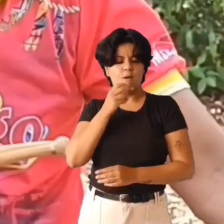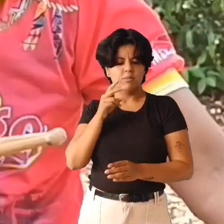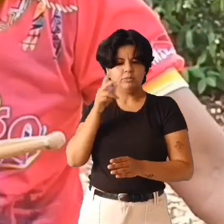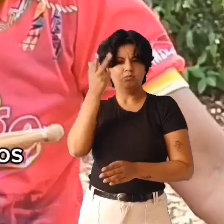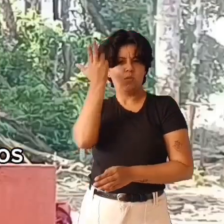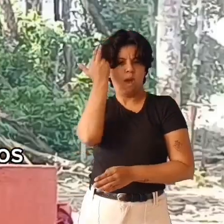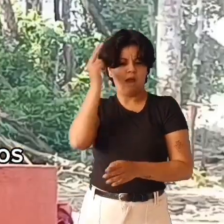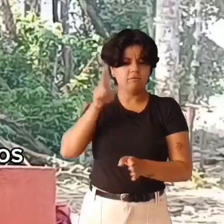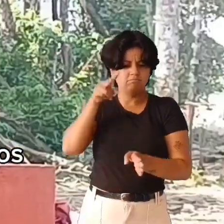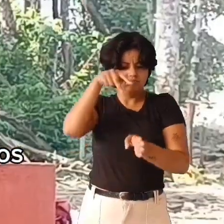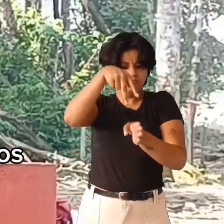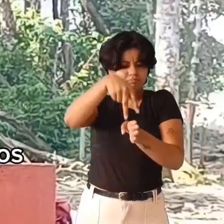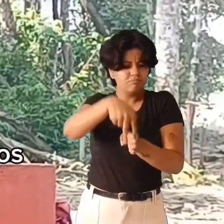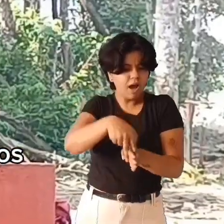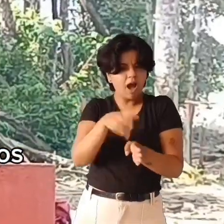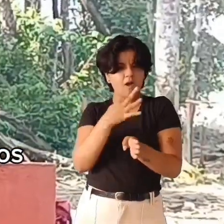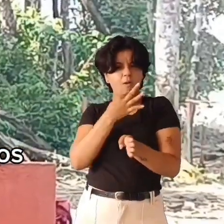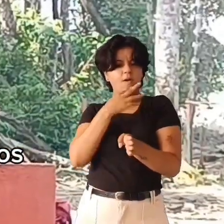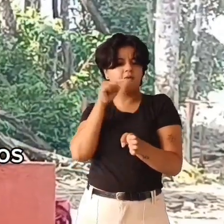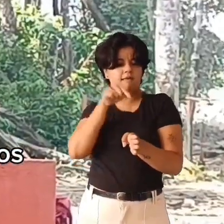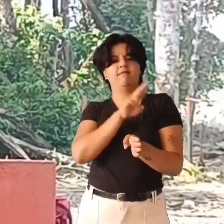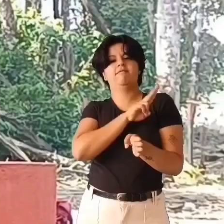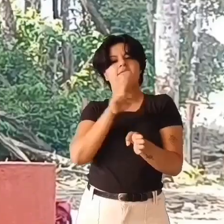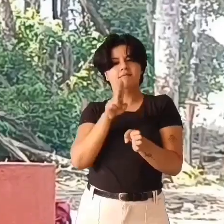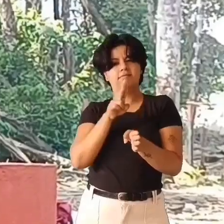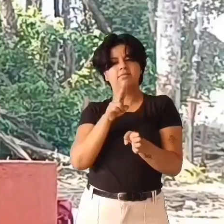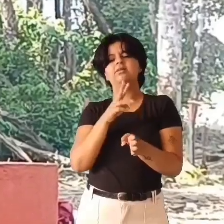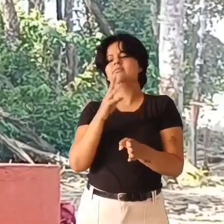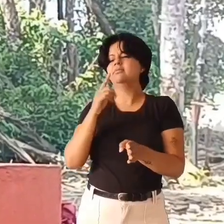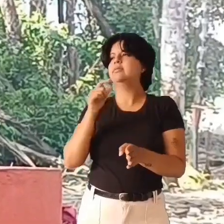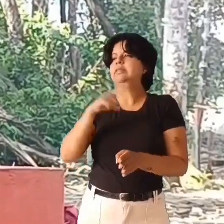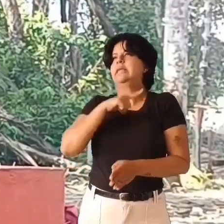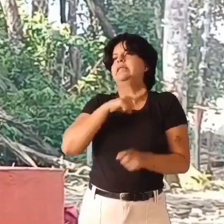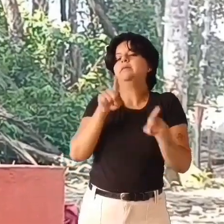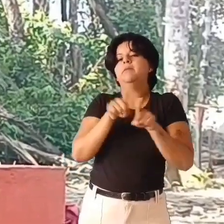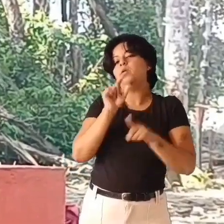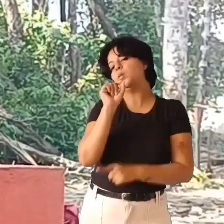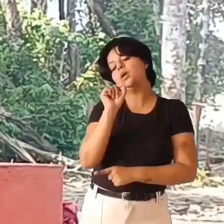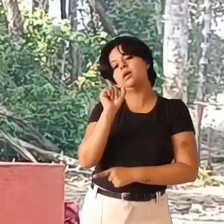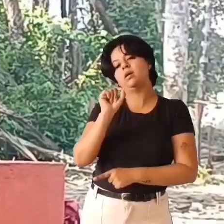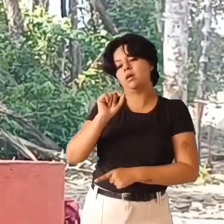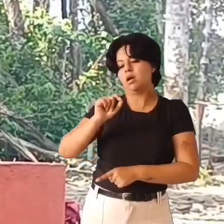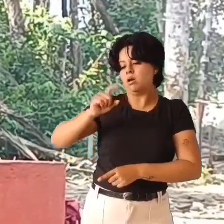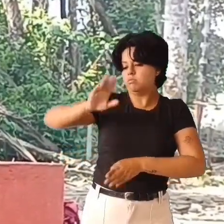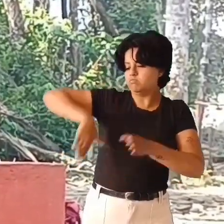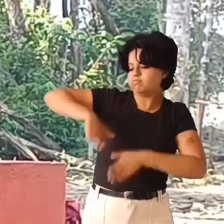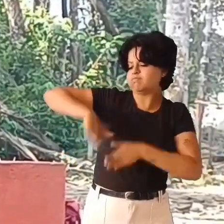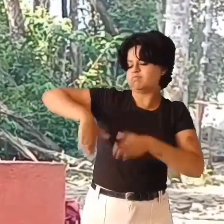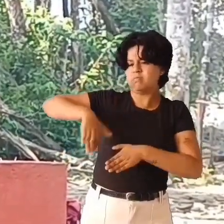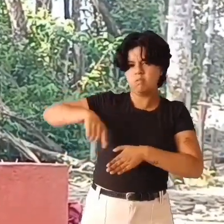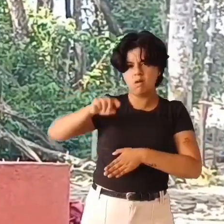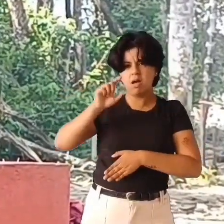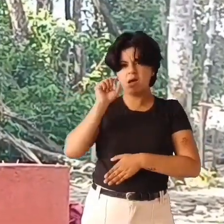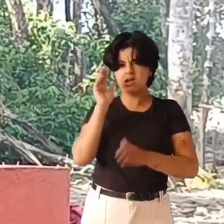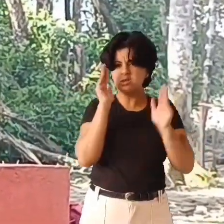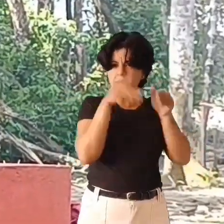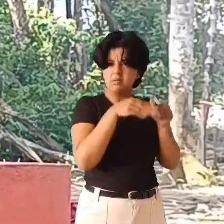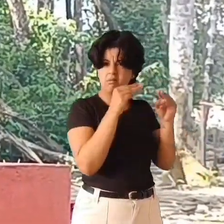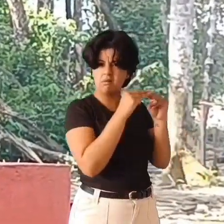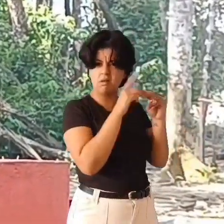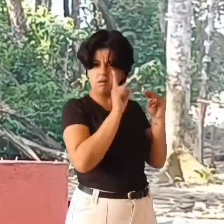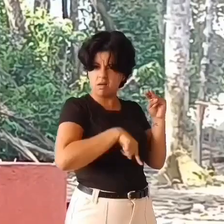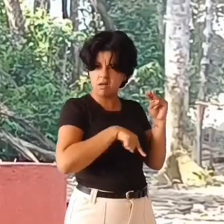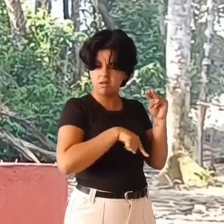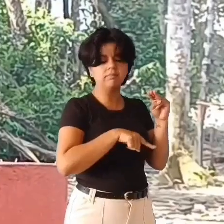cristãos. Então, em alguns lugares do Brasil, nós temos essa questão do batuque, né? Que não é só na comunidade de Mazagão